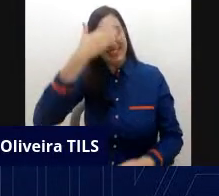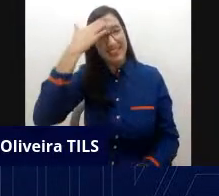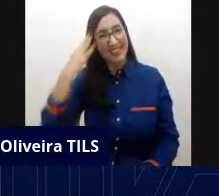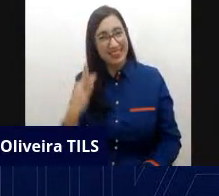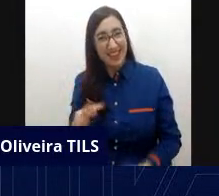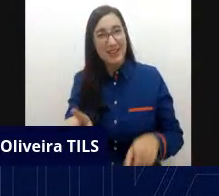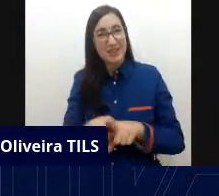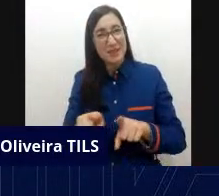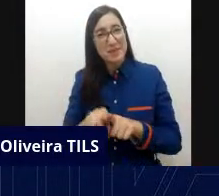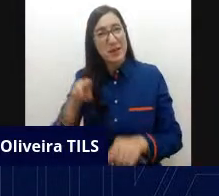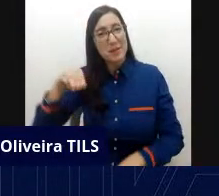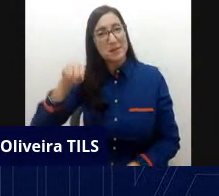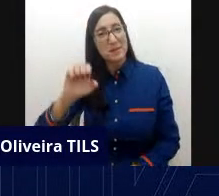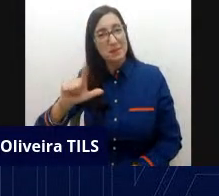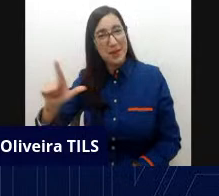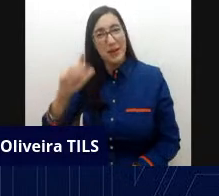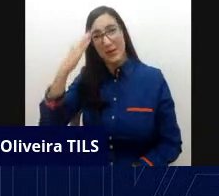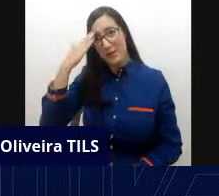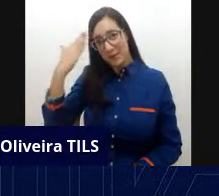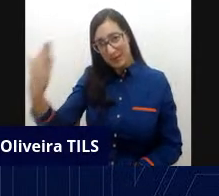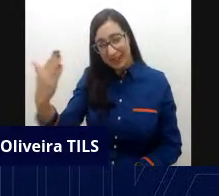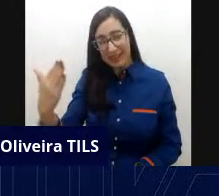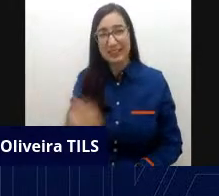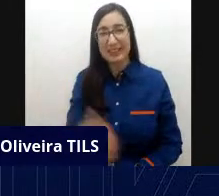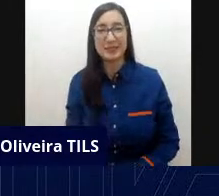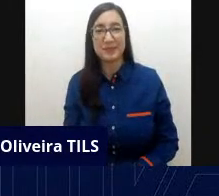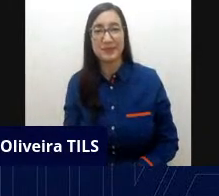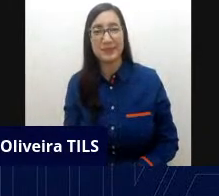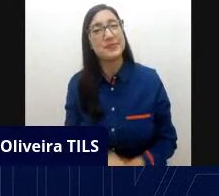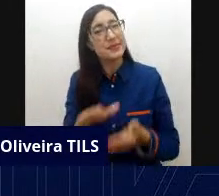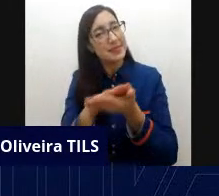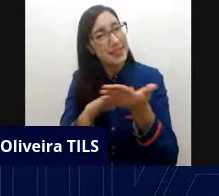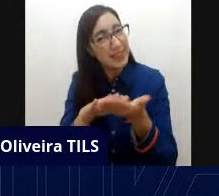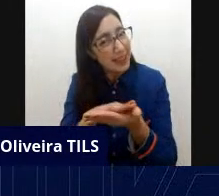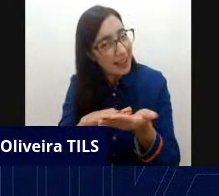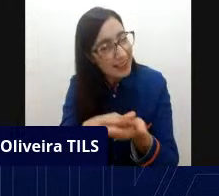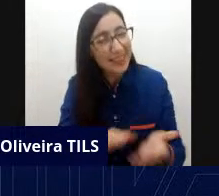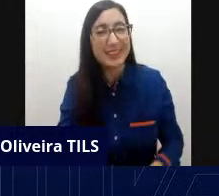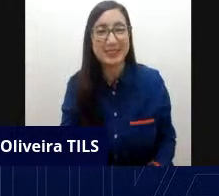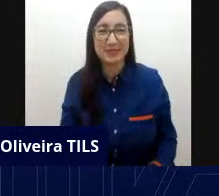Vou aproveitar para dizer que esse material... Ele está ao lado de mulheres